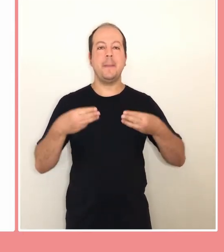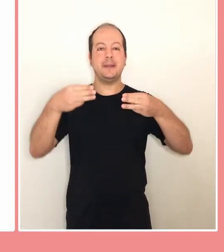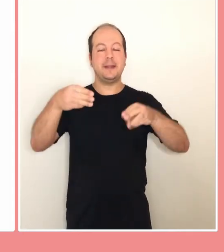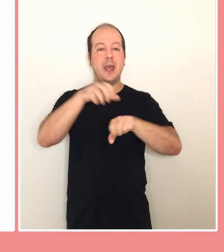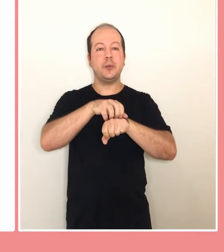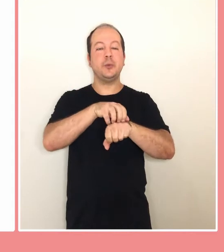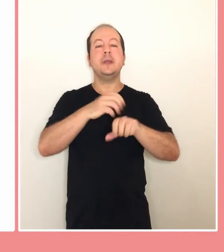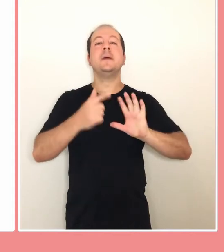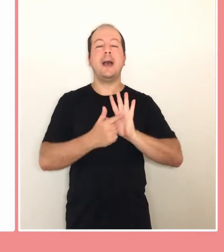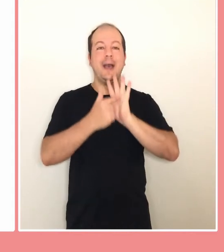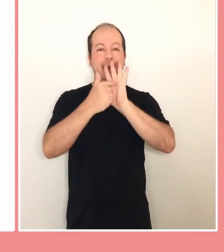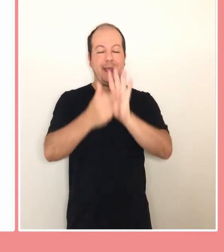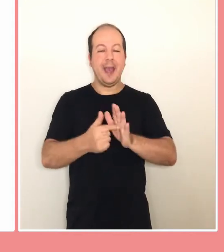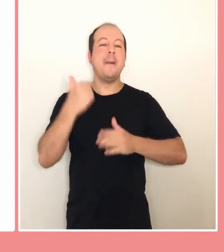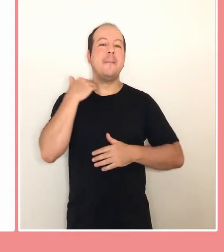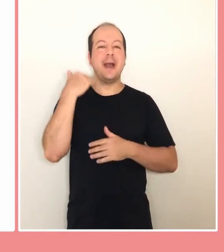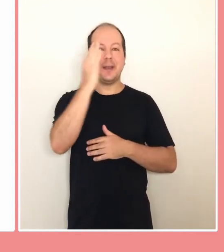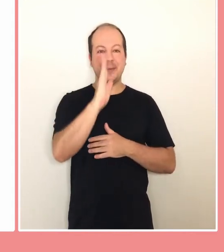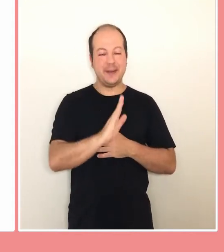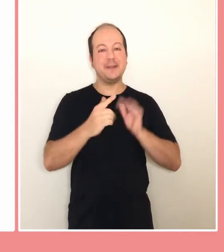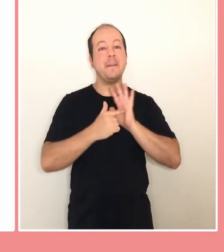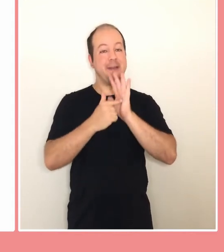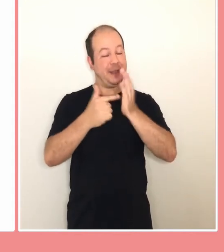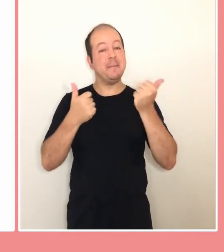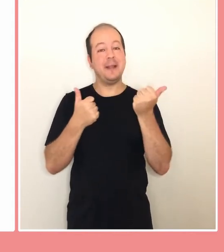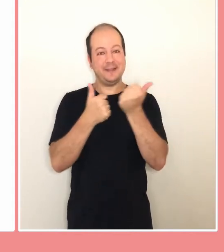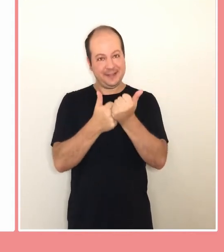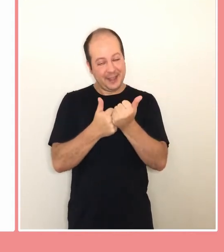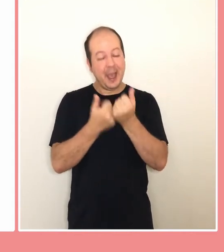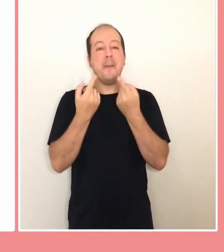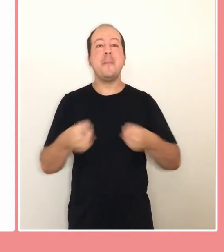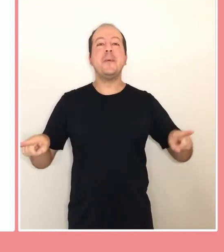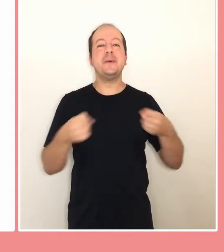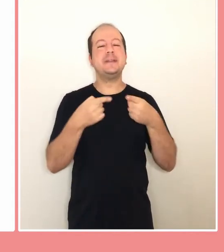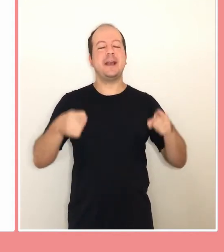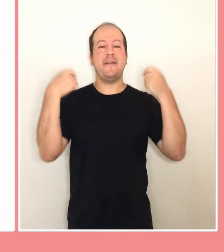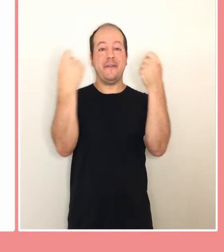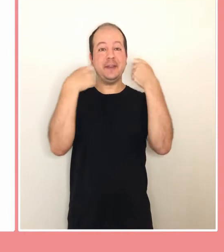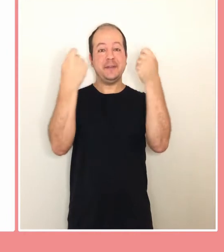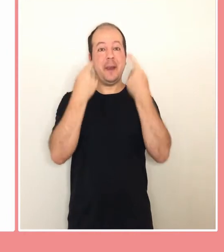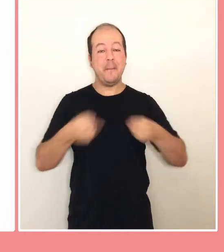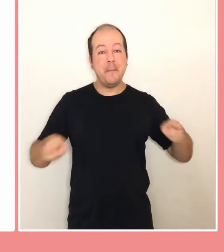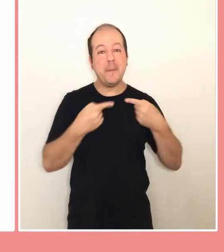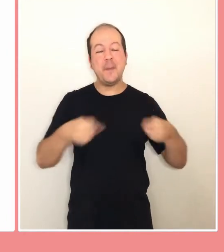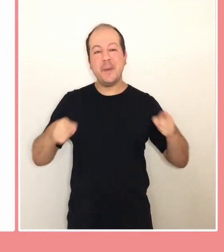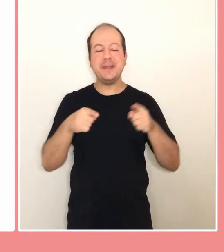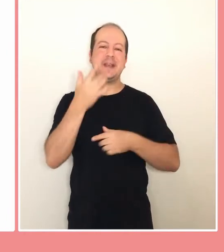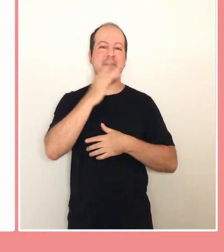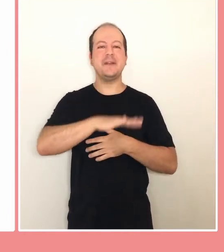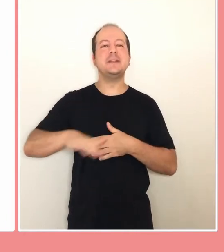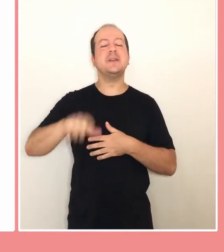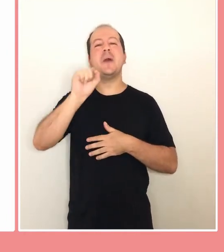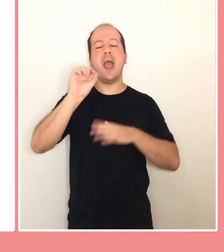Ministério do Turismo apresenta, Banco do Brasil apresenta e patrocina Musipar, Festival de Música Infantil. Este